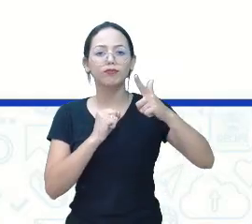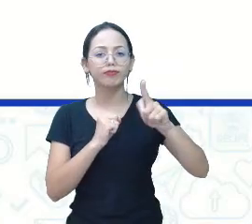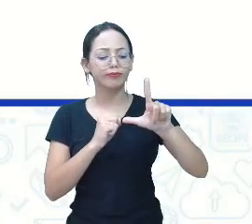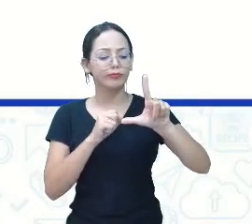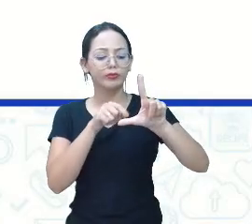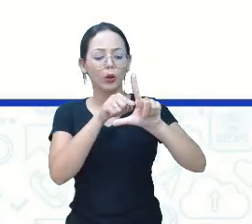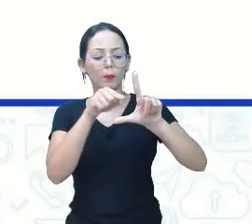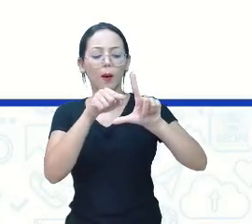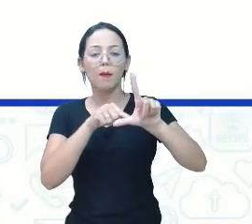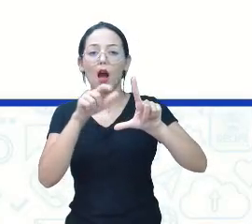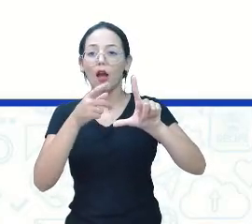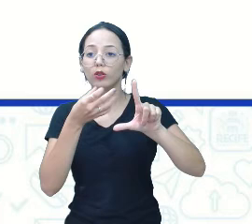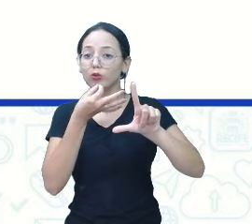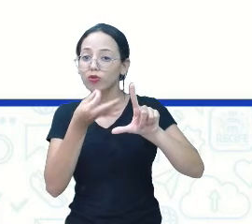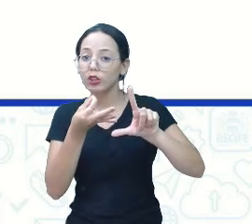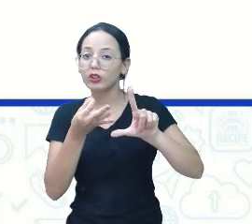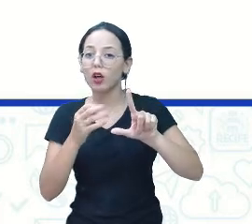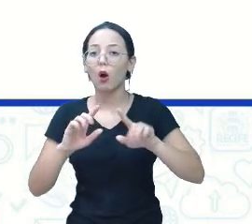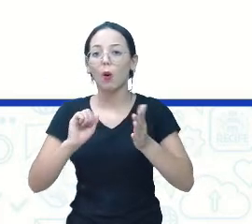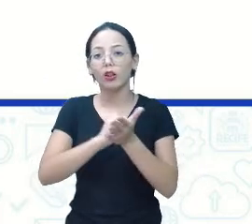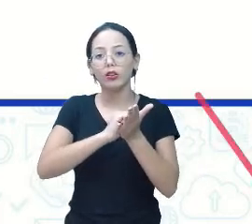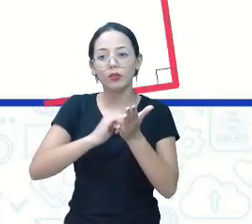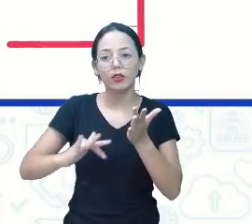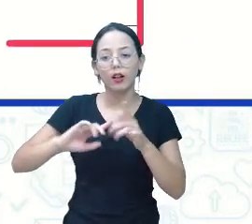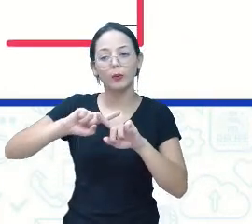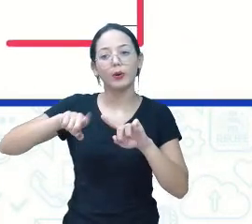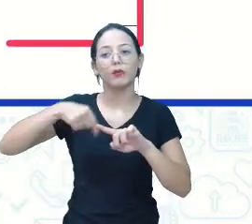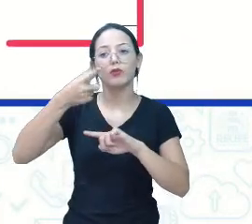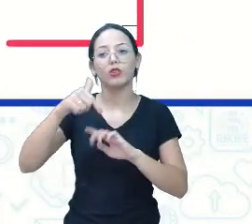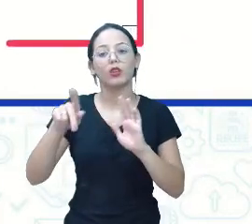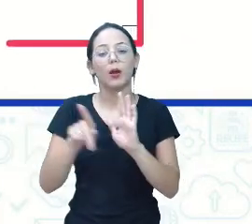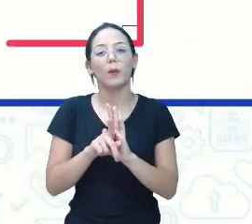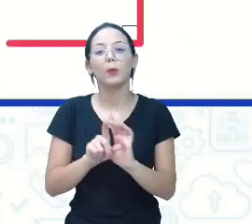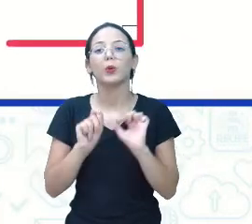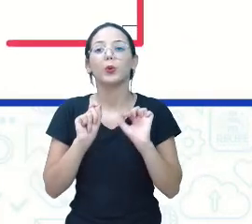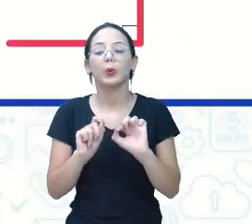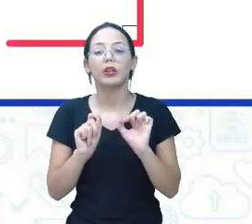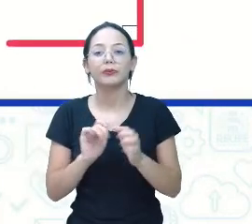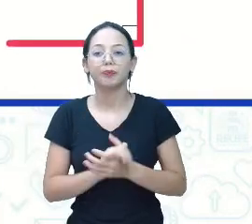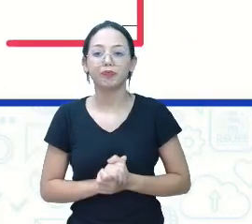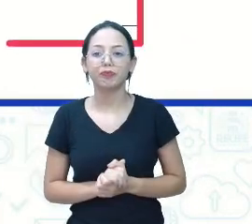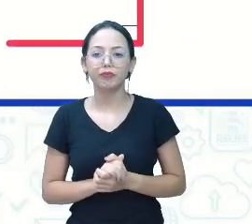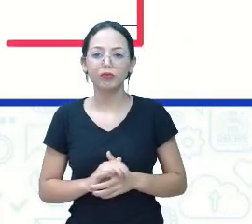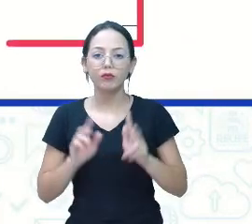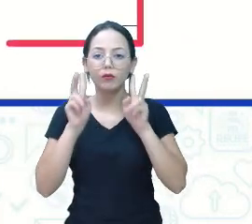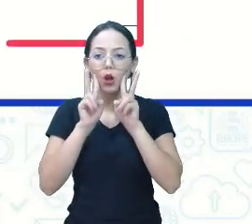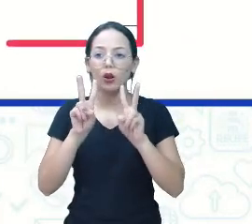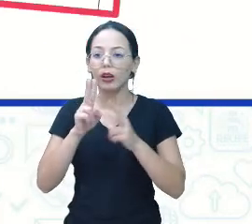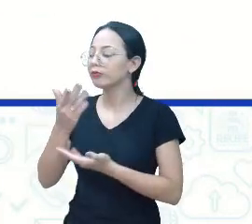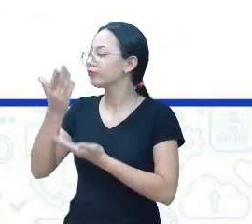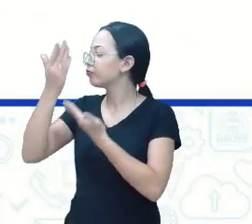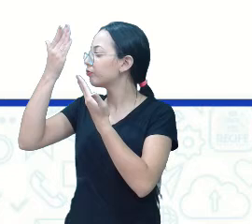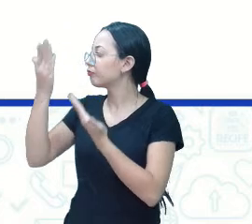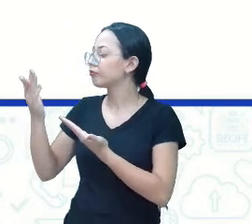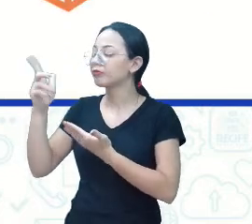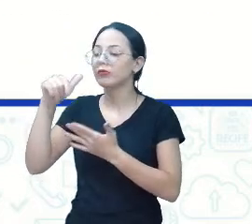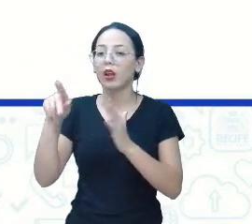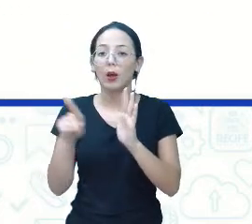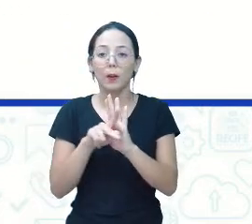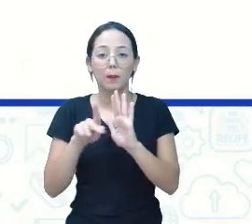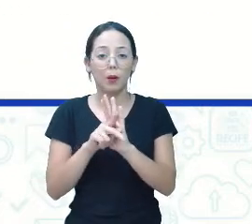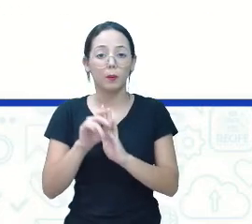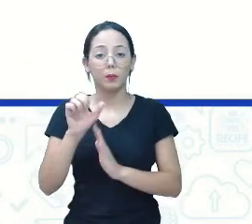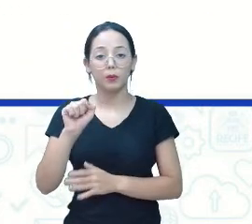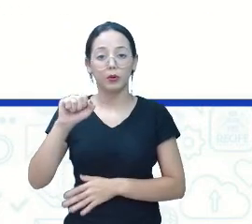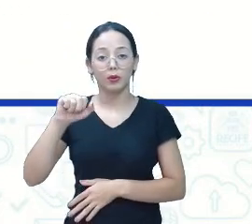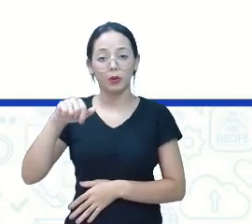Vai ficar como sugestão de atividade para vocês, que é a seguinte. Vamos observar aqui. Ó. O ângulo reto, ou o ângulo de